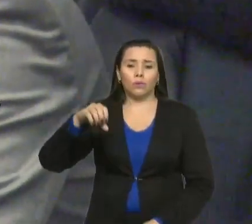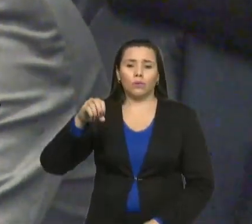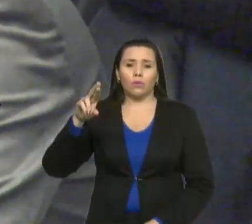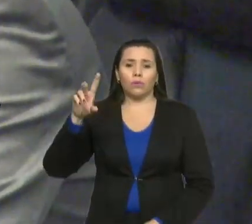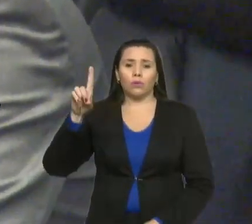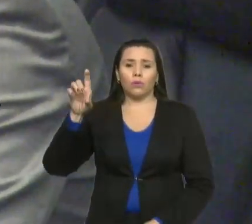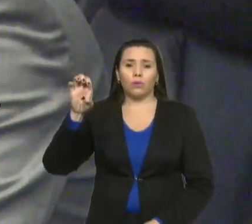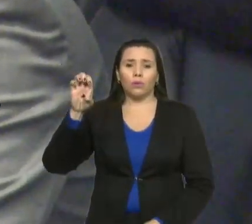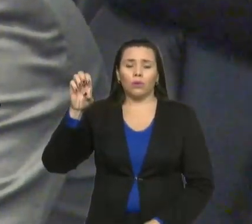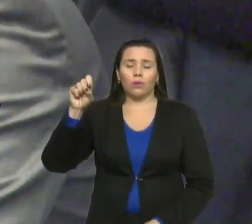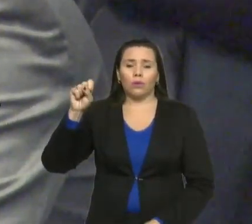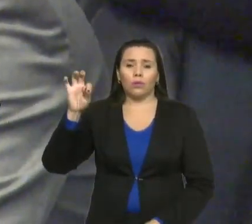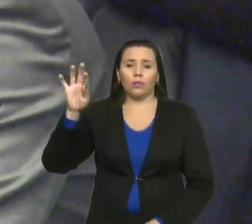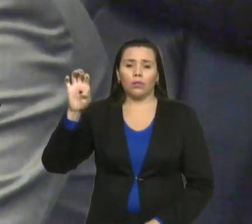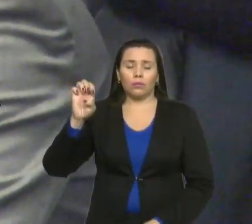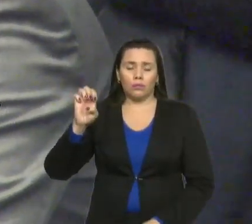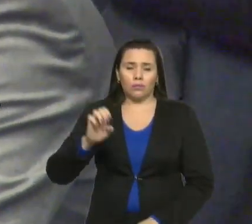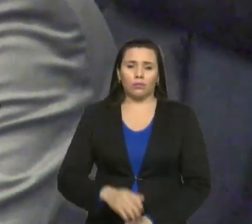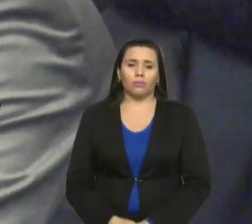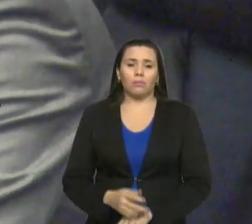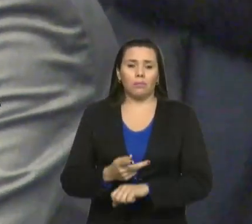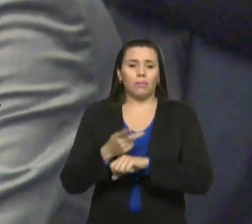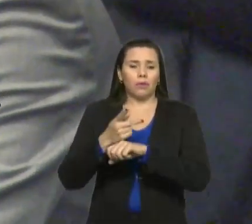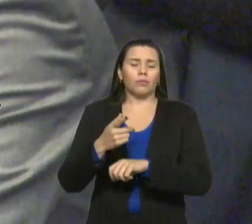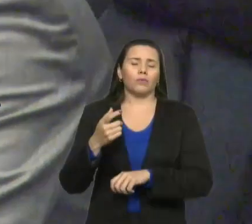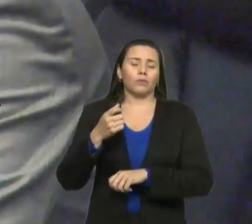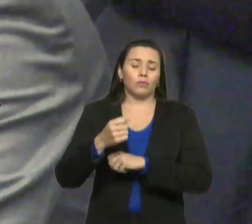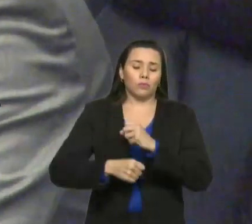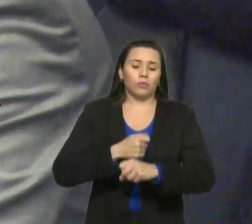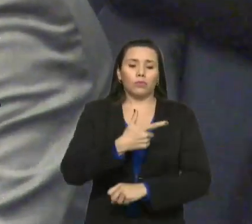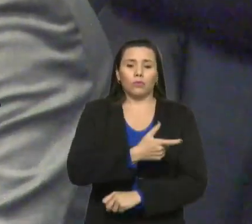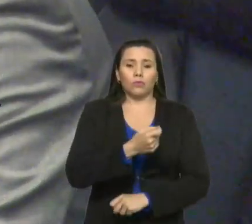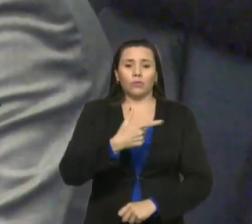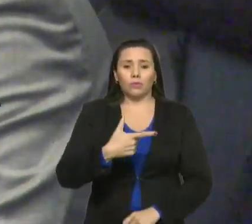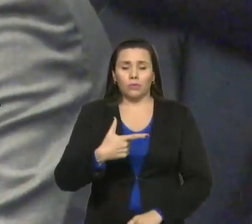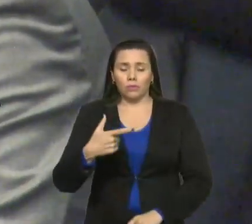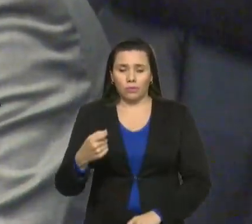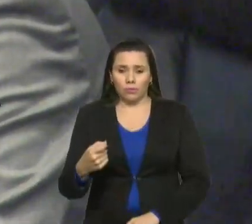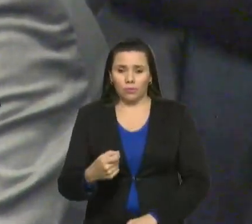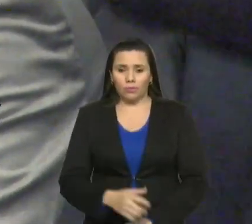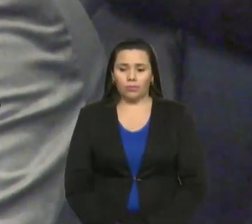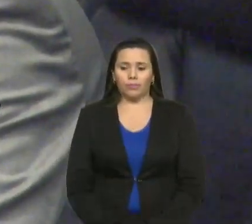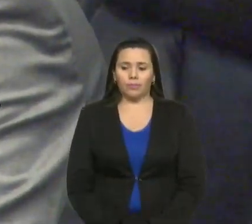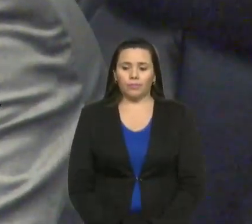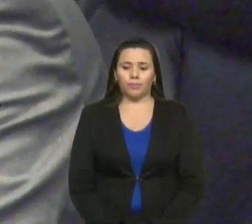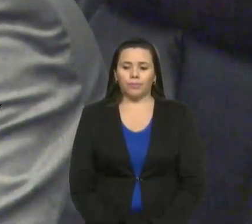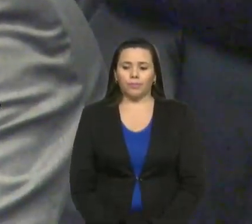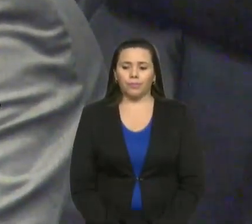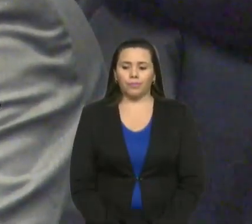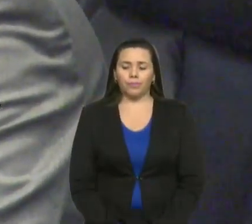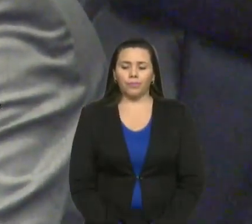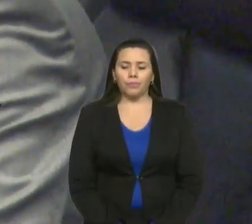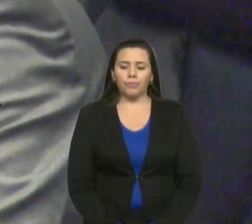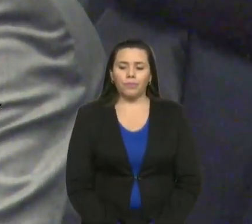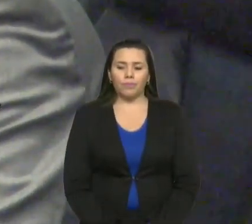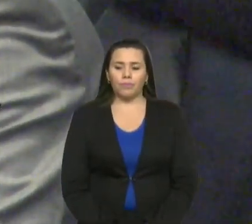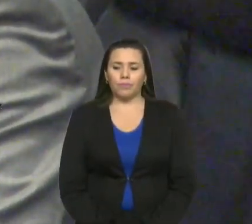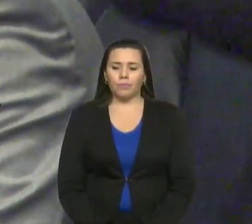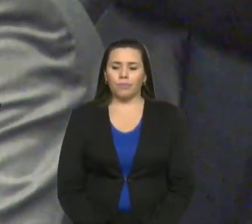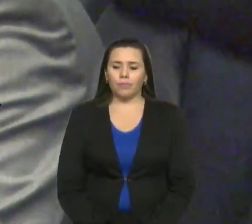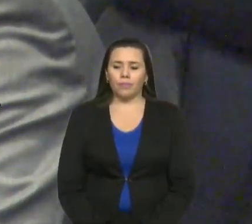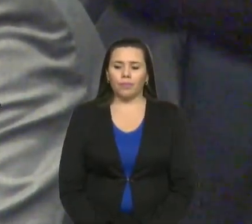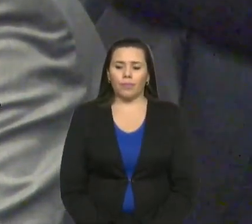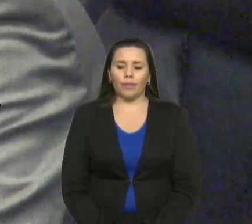esse prêmio O que foi entregue ontem uma solenidade ele faz menção